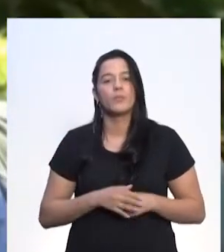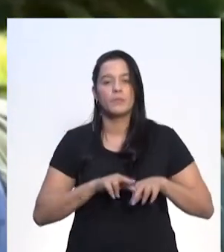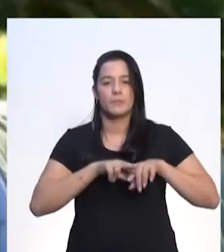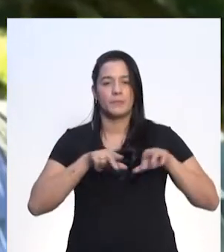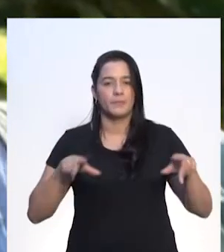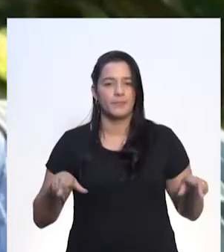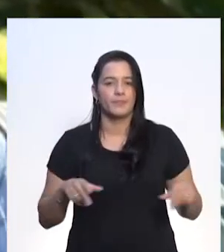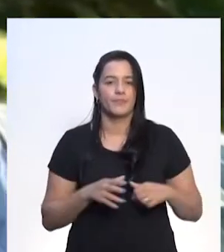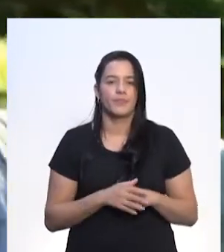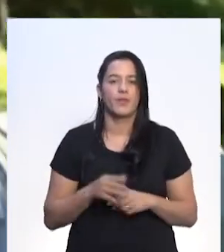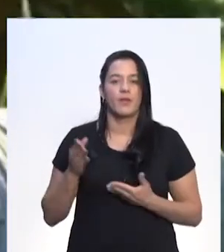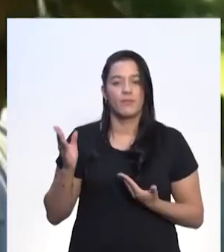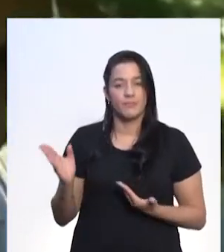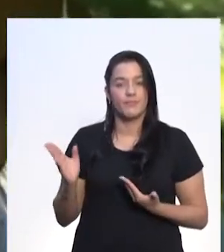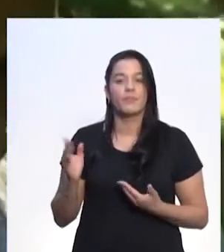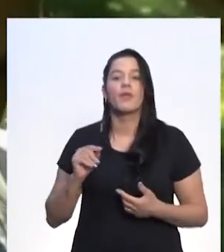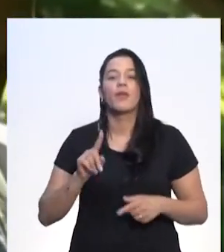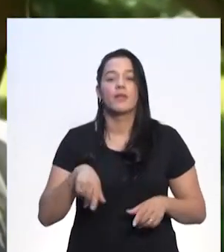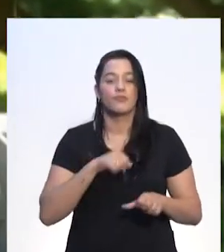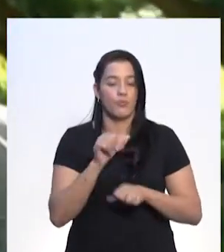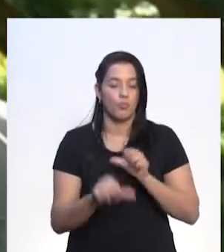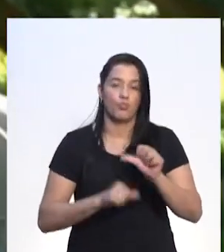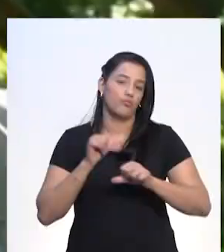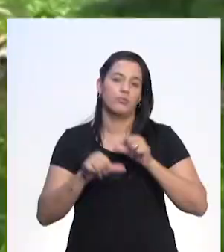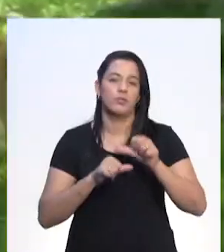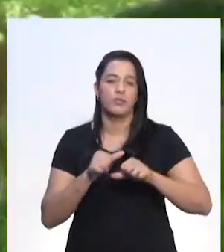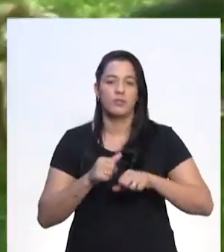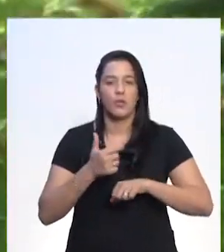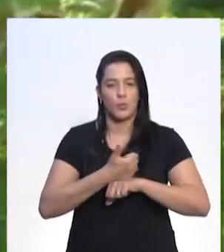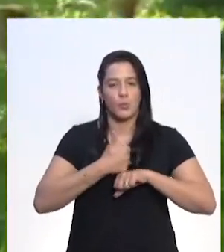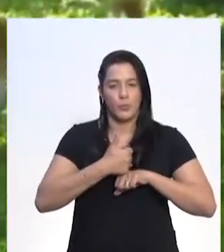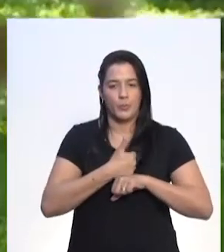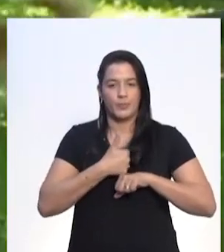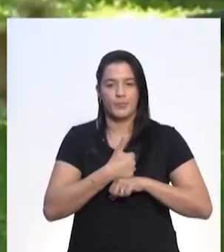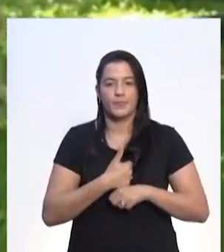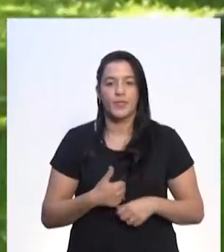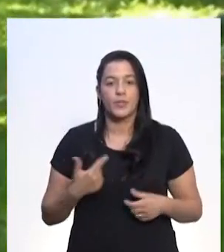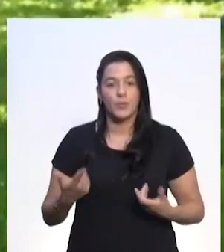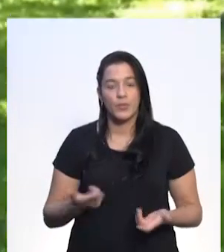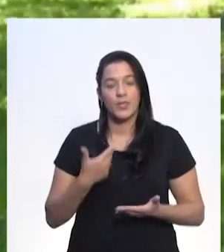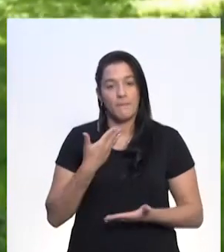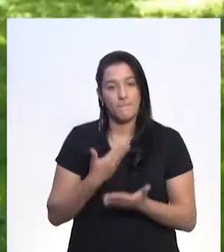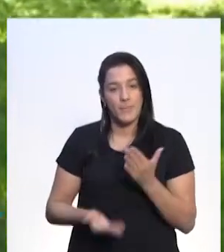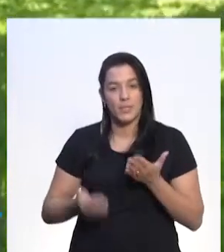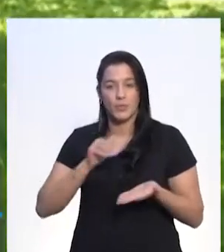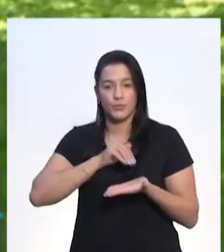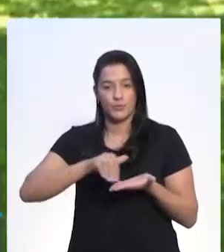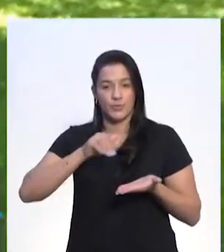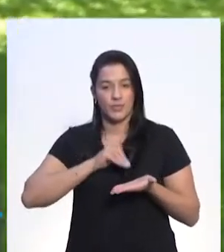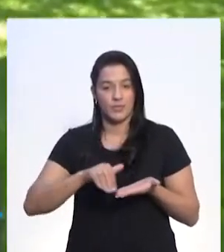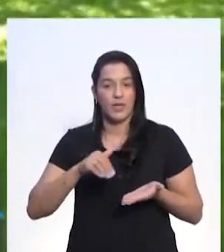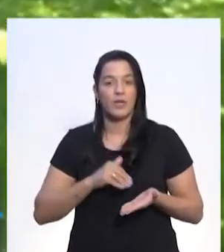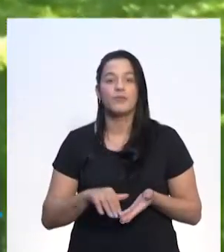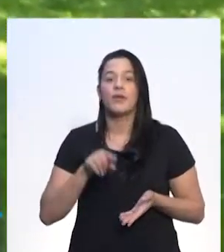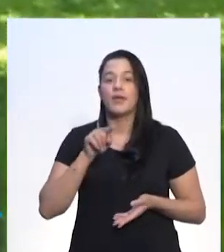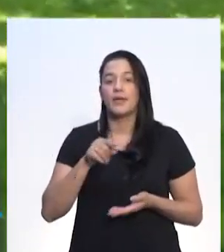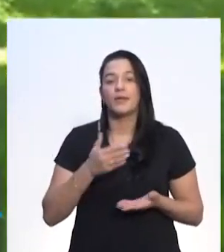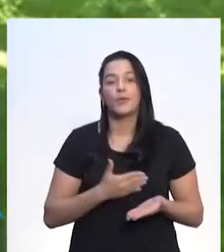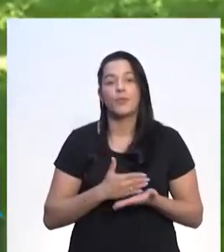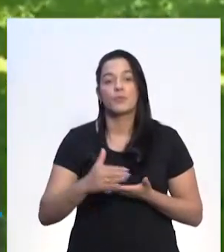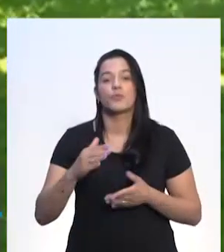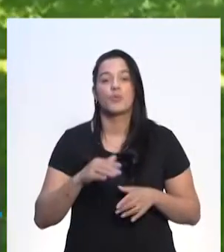Voltaire já passou por 2 grandes mudanças de profissão. Quando perdeu o emprego de auxiliar administrativo, começou a viver como